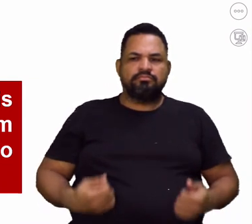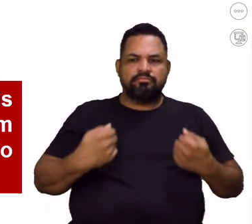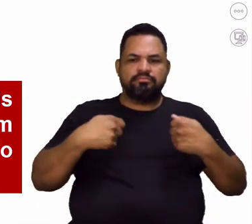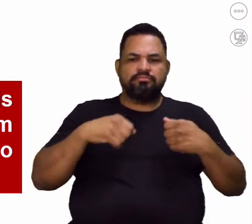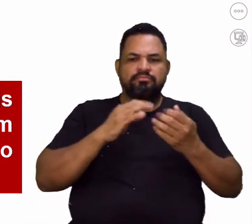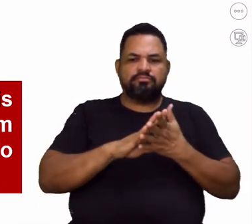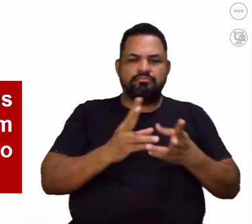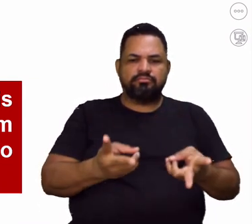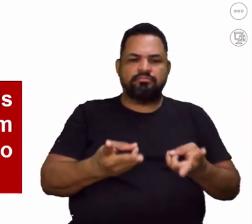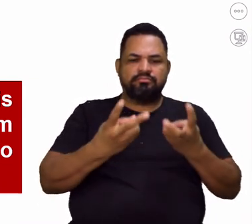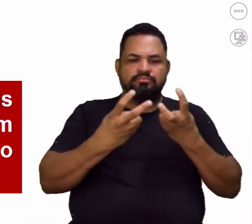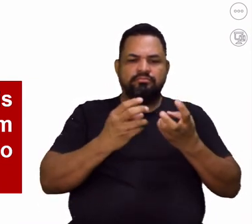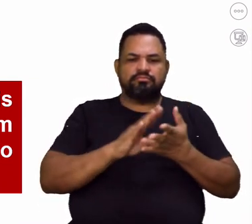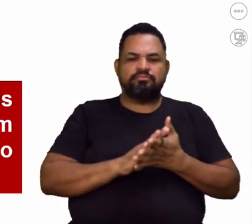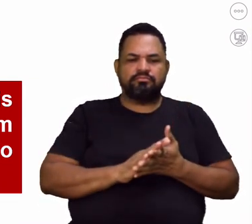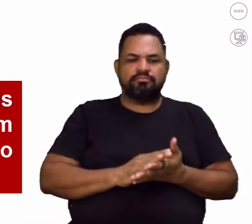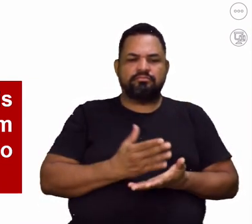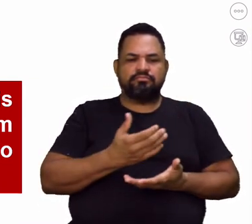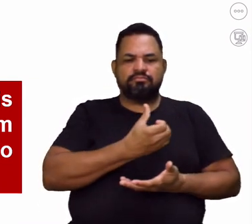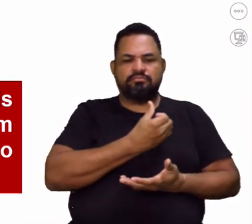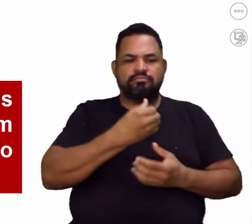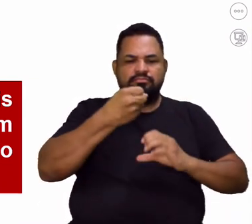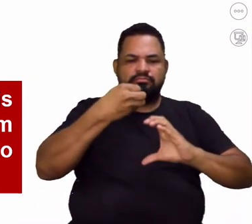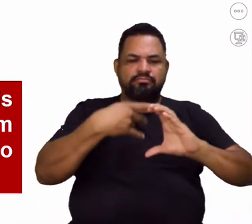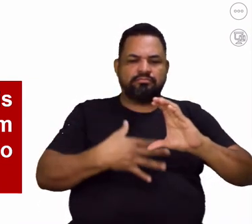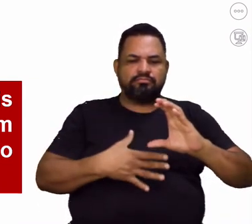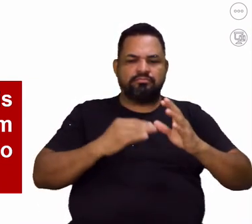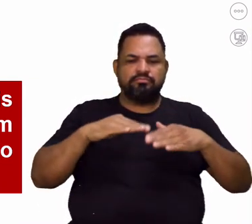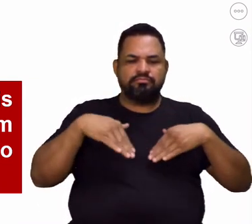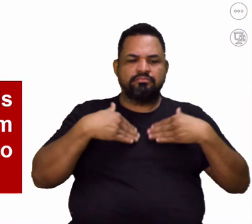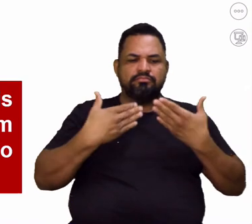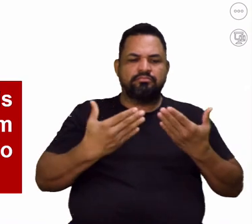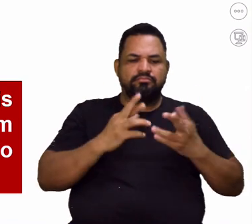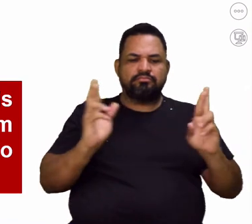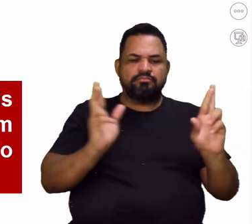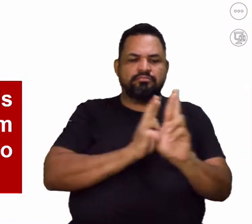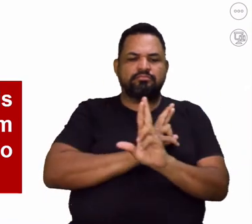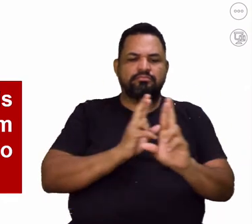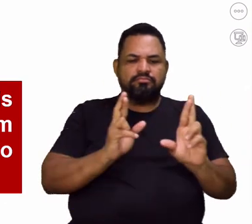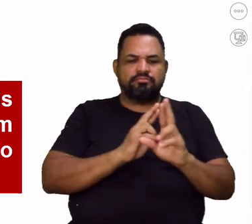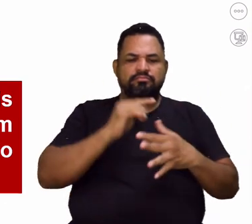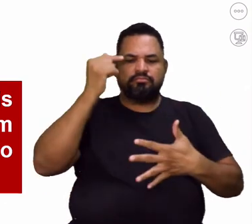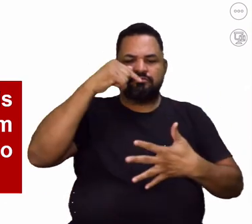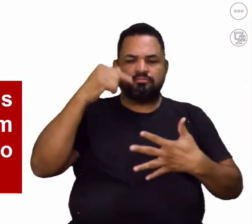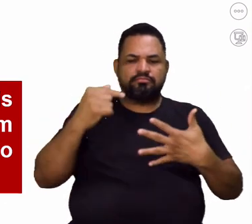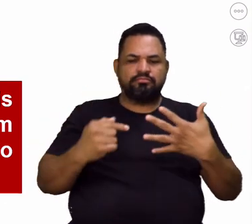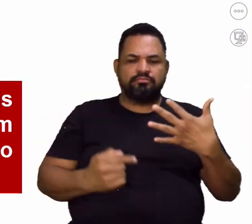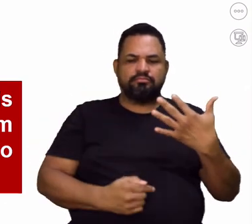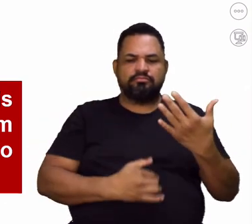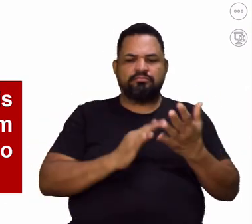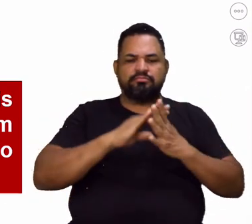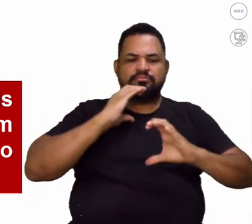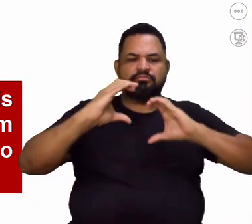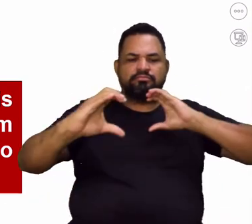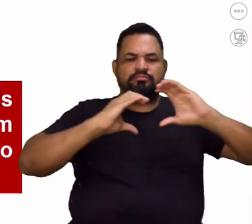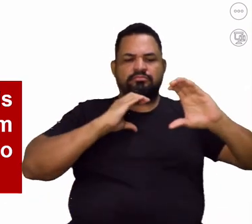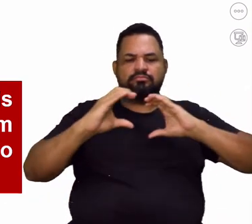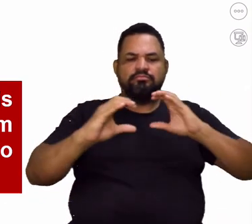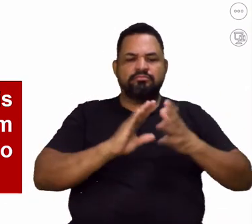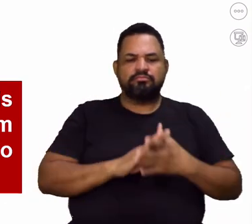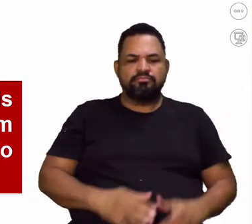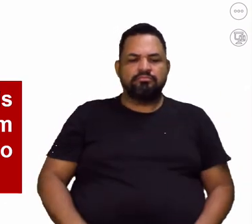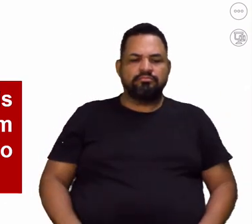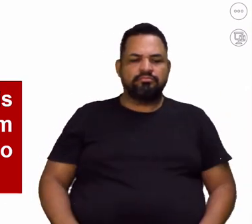possível identificar pelo menos aí as 6 funções da linguagem, tá certo? Elas se relacionam com os elementos da